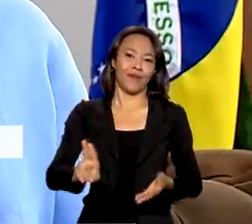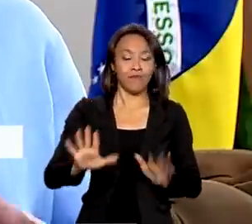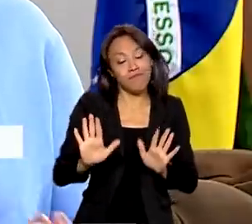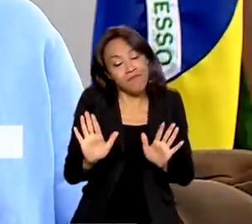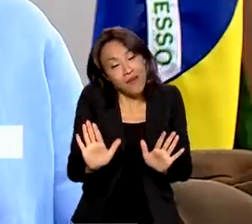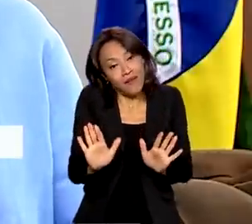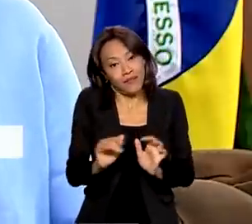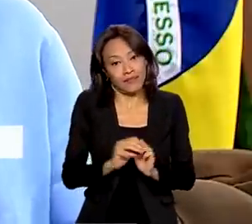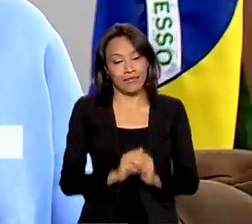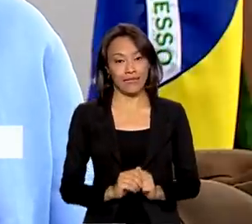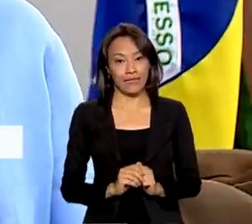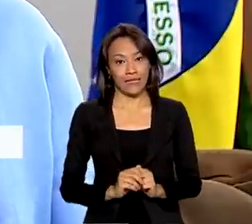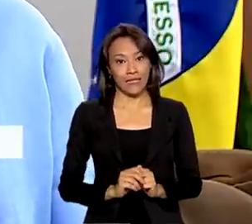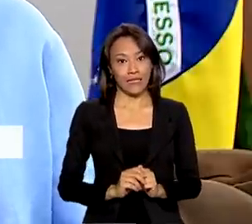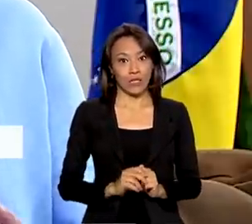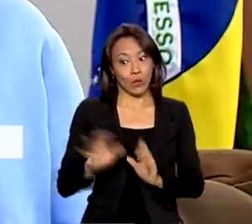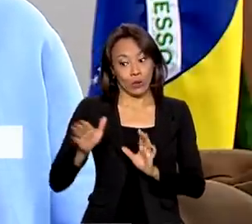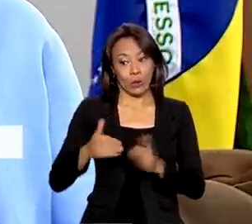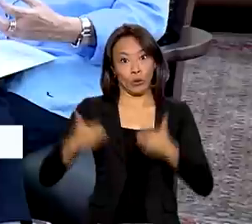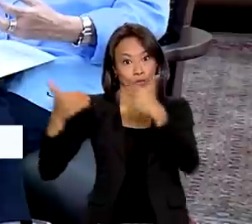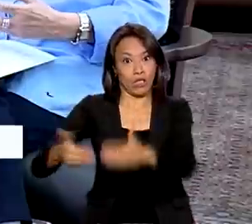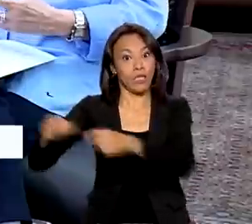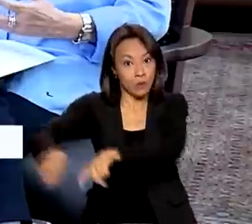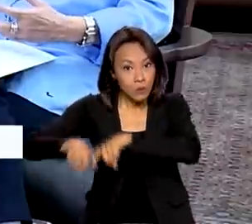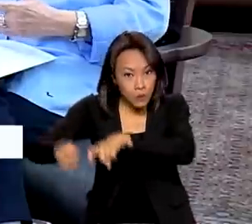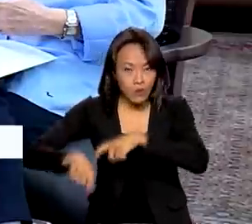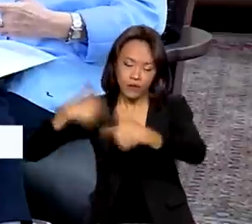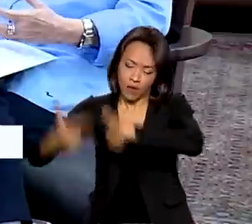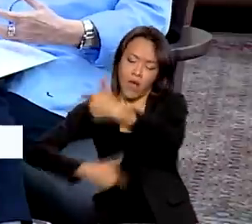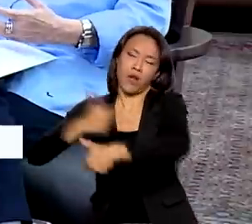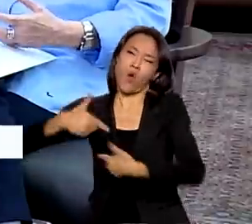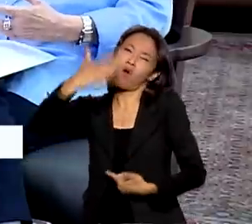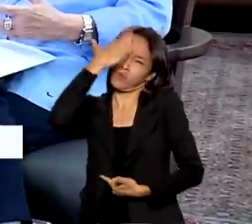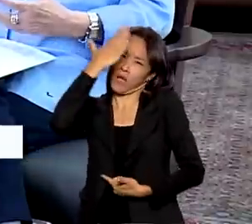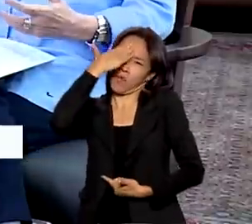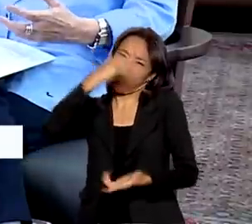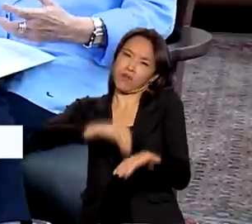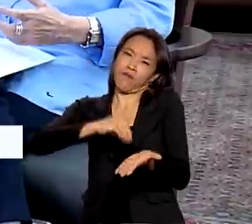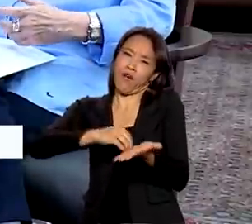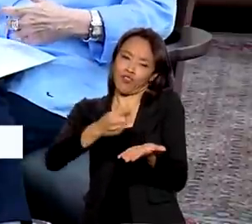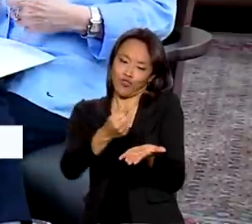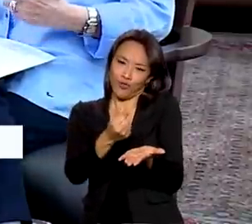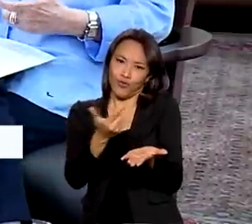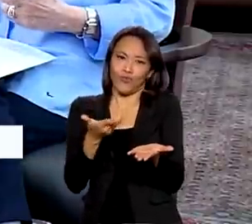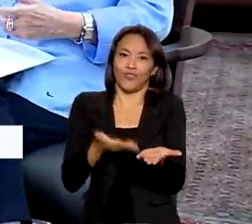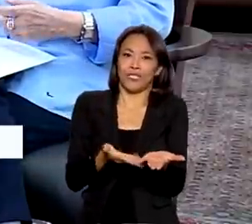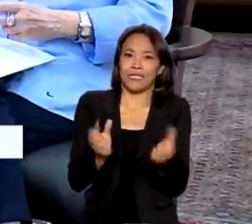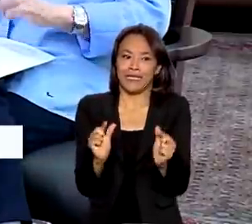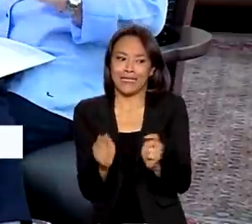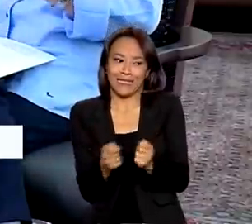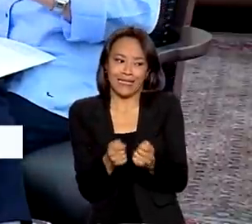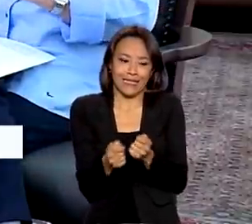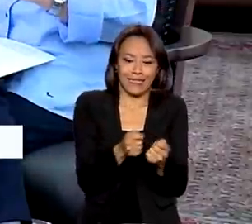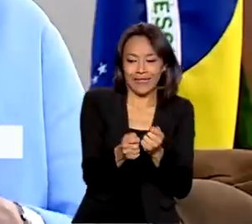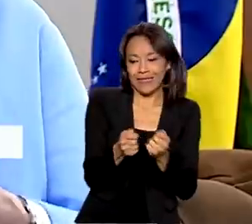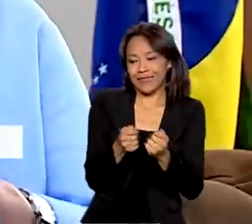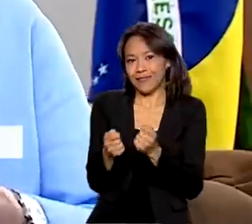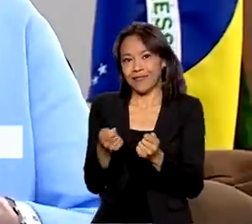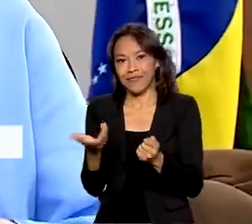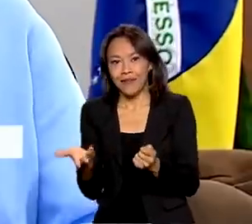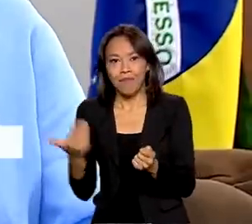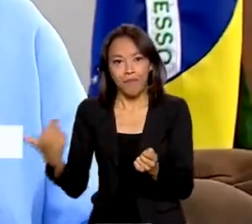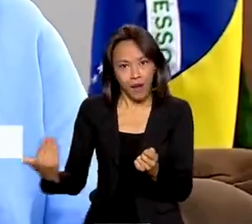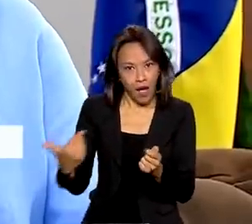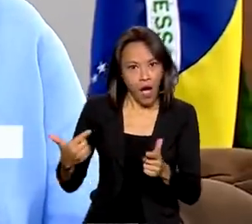mas o Ministério da Agricultura trabalhou sabendo dessa dificuldade do tesouro em aportar recursos para